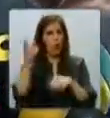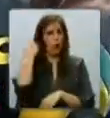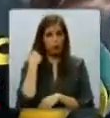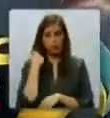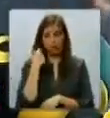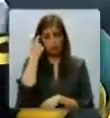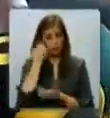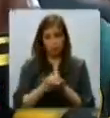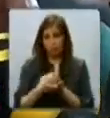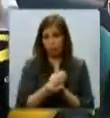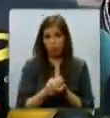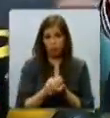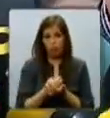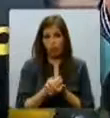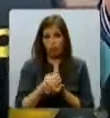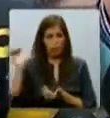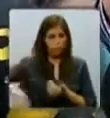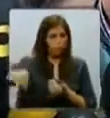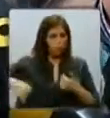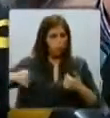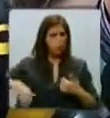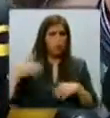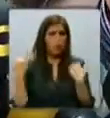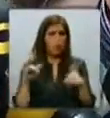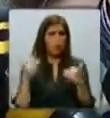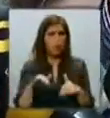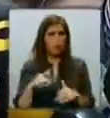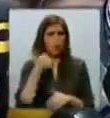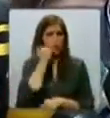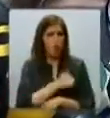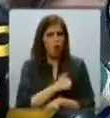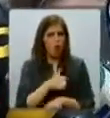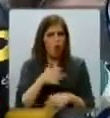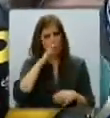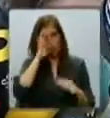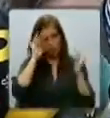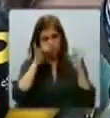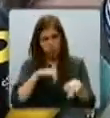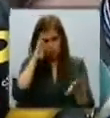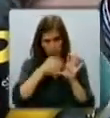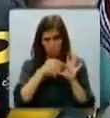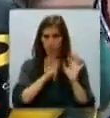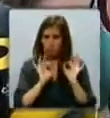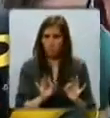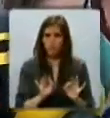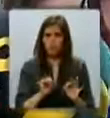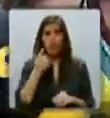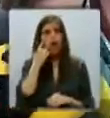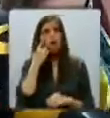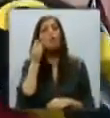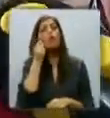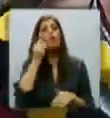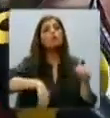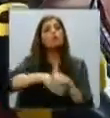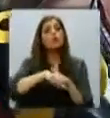ontem na maneira como foi goleado isto dói a nível psicológico e vamos ver como é que